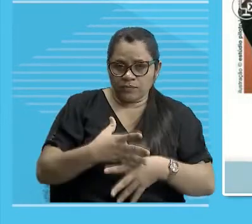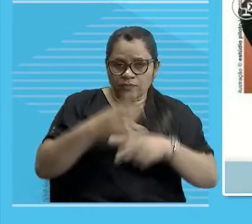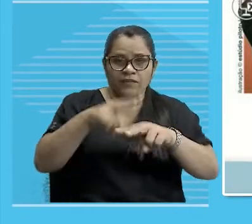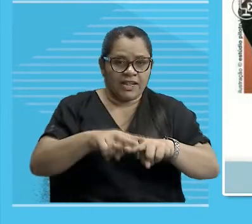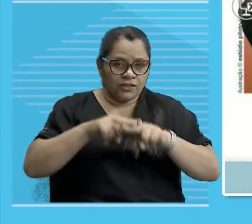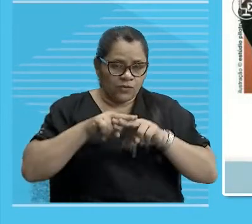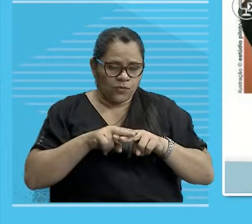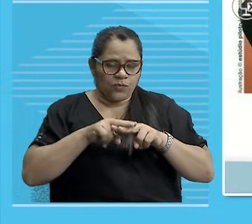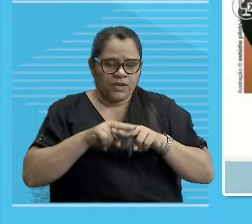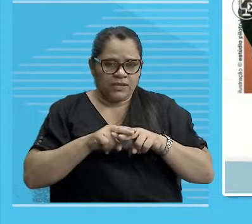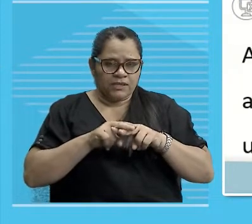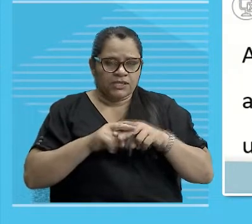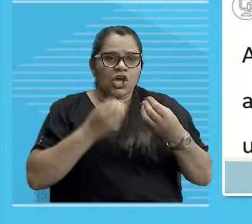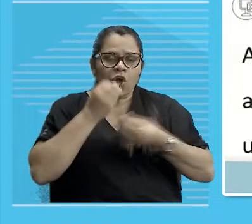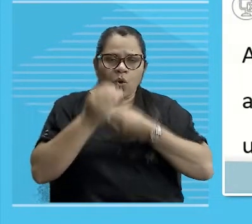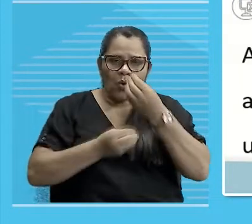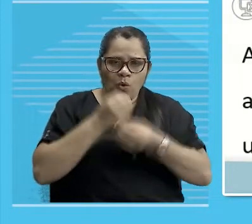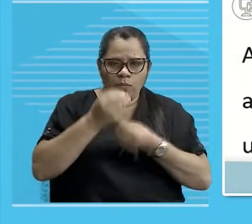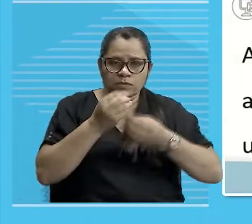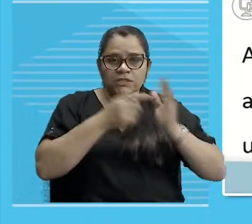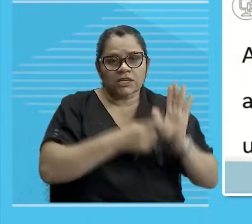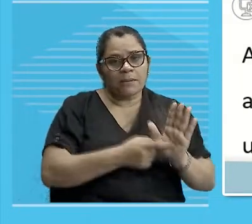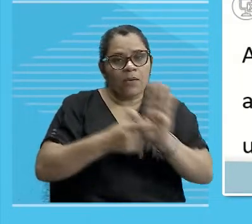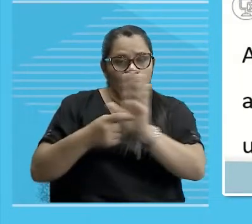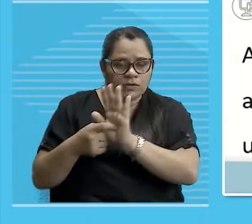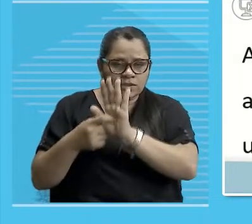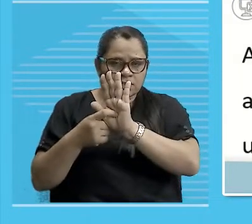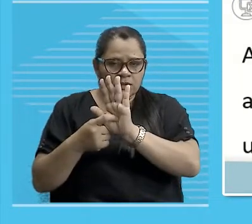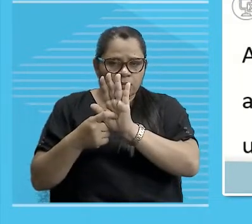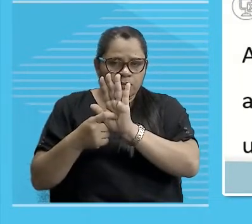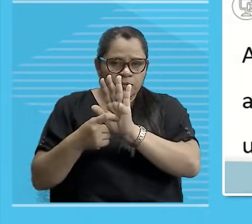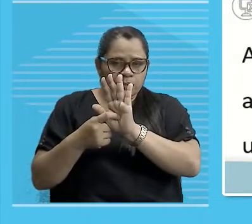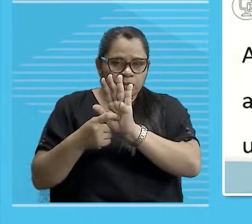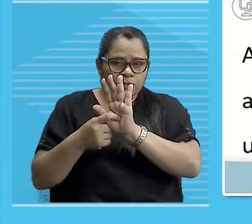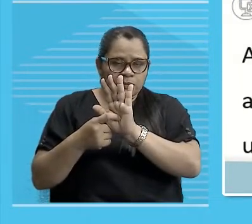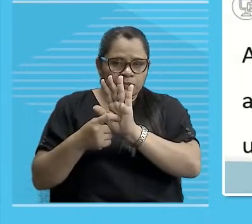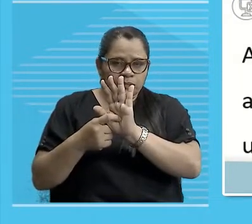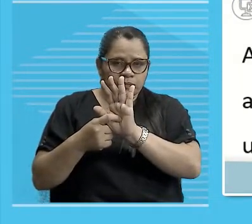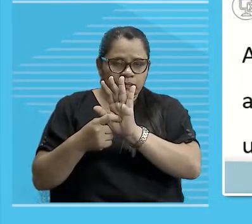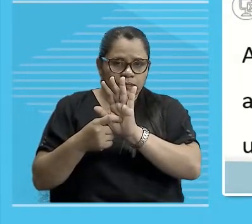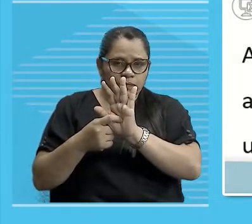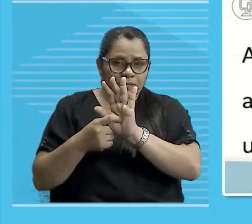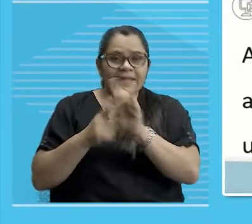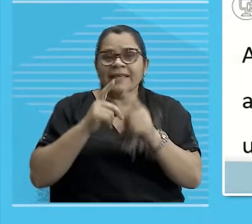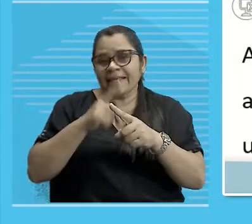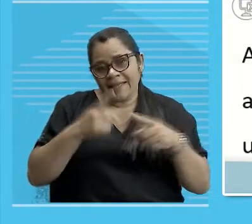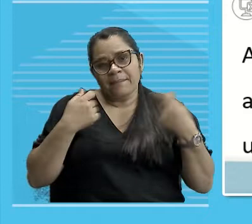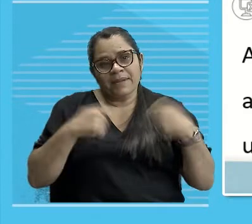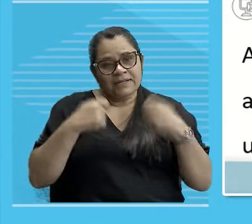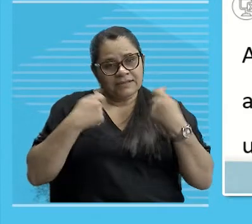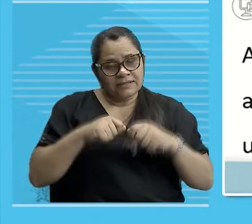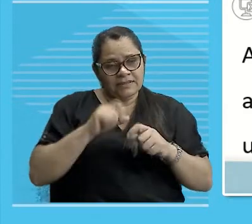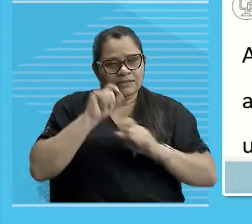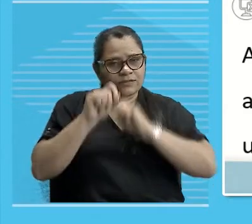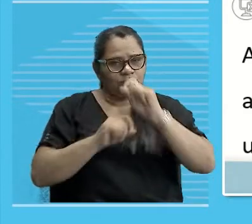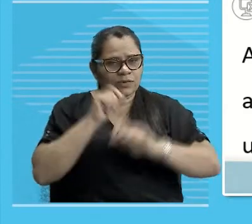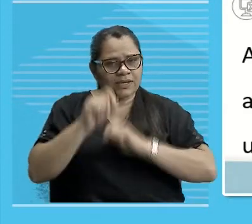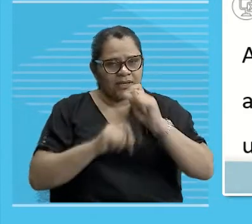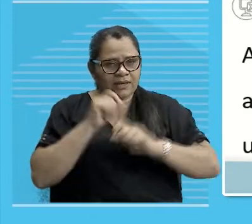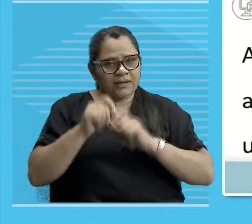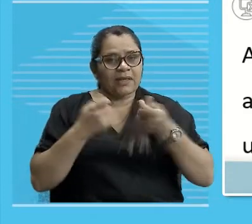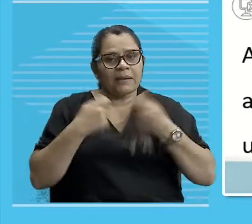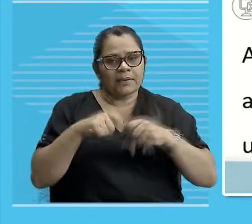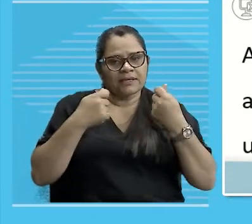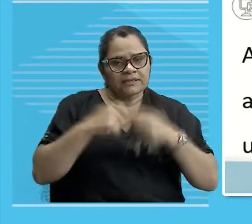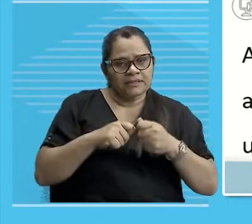fatores levados em consideração e que é preciso que se tenha um